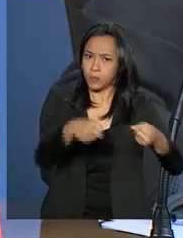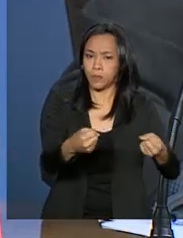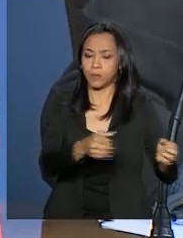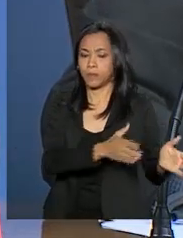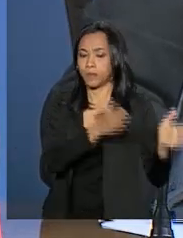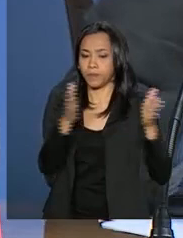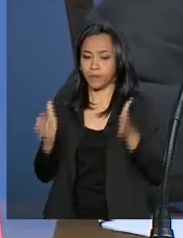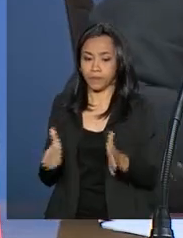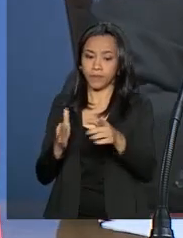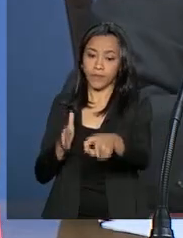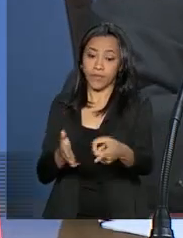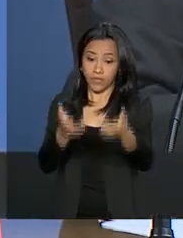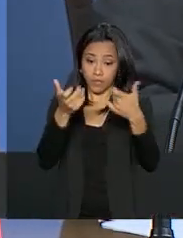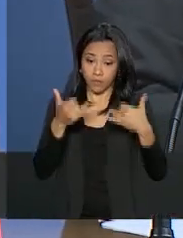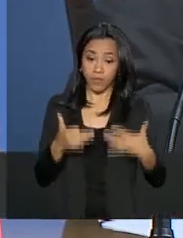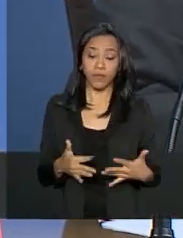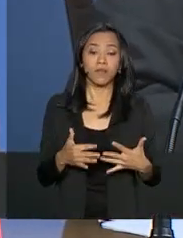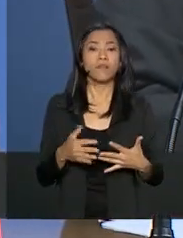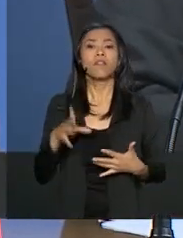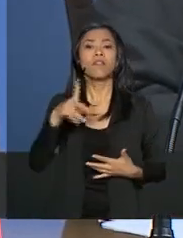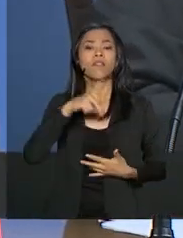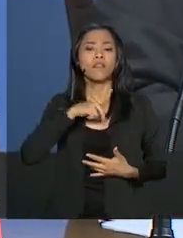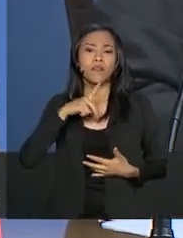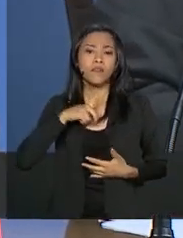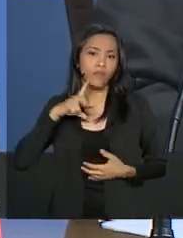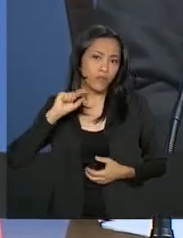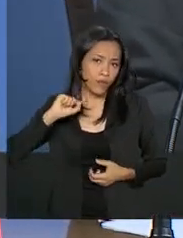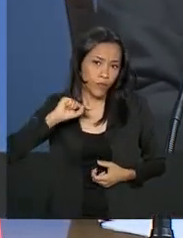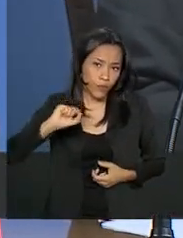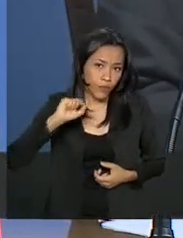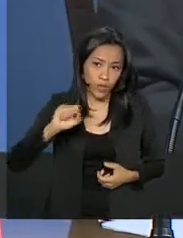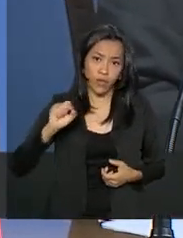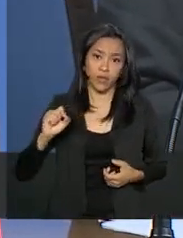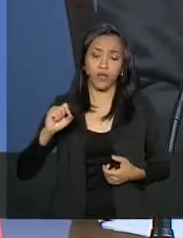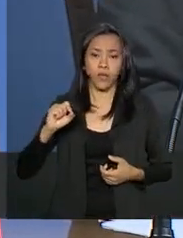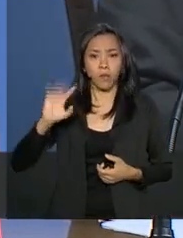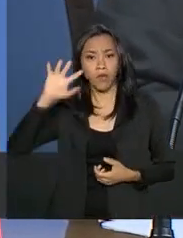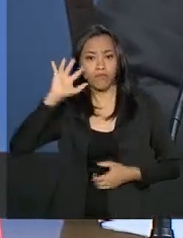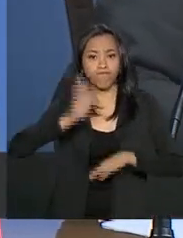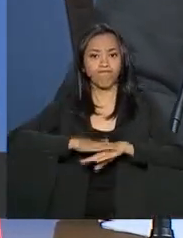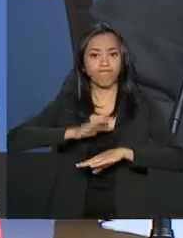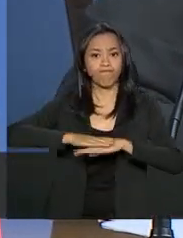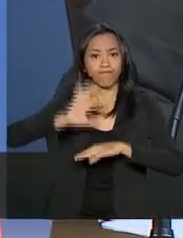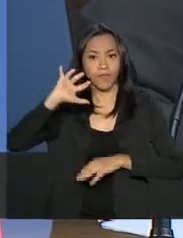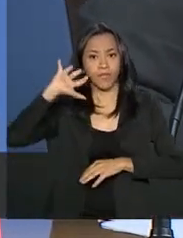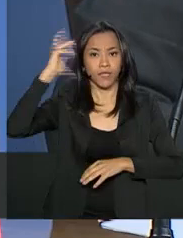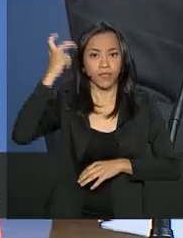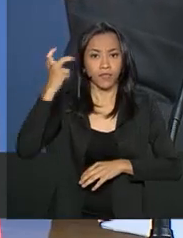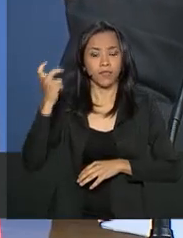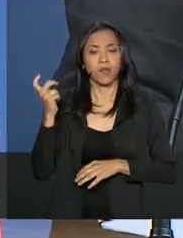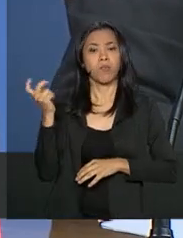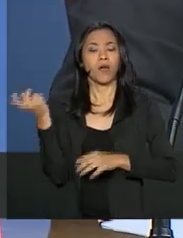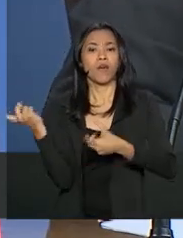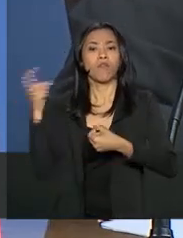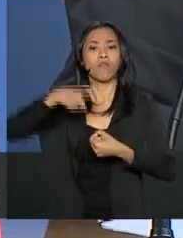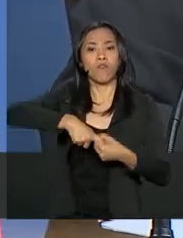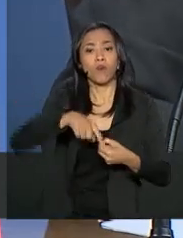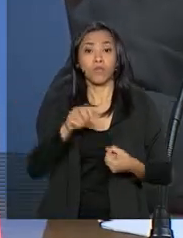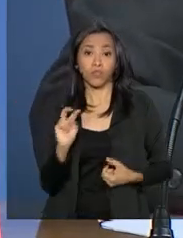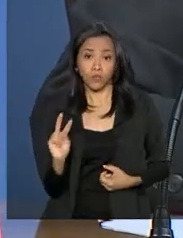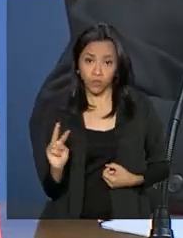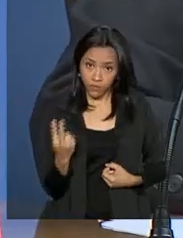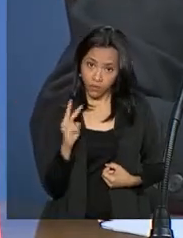um movimento em relação a uma retomada dos valores é